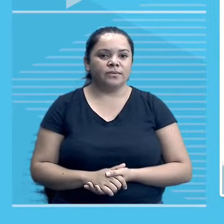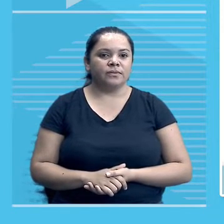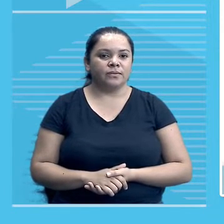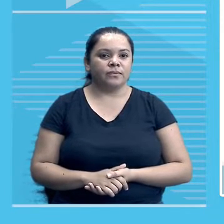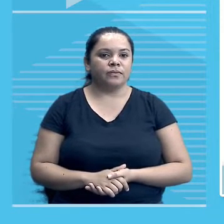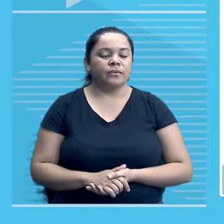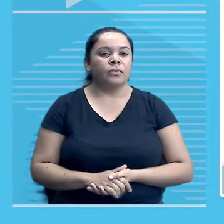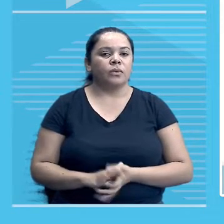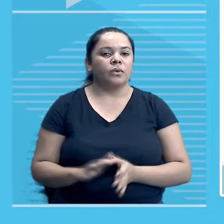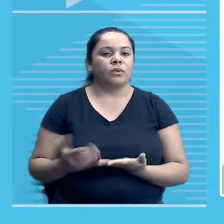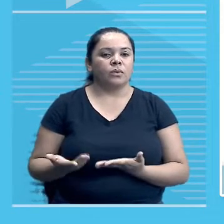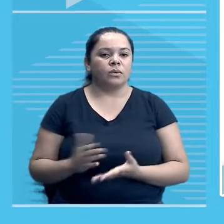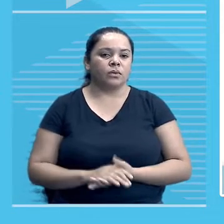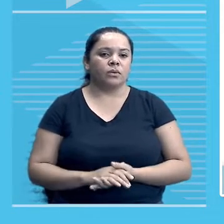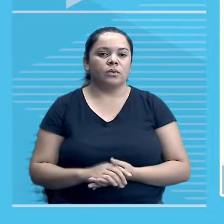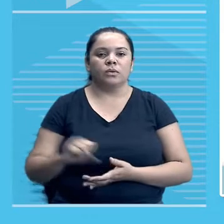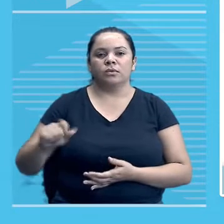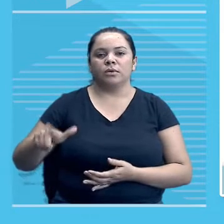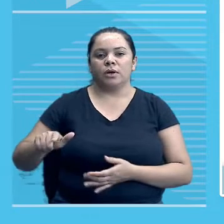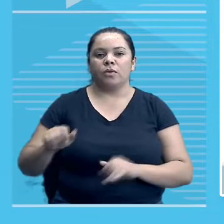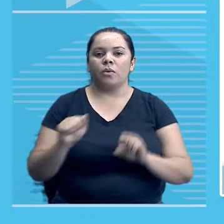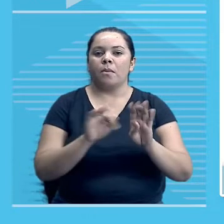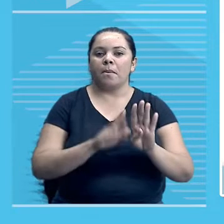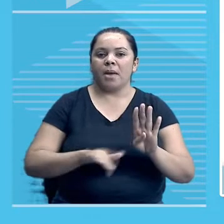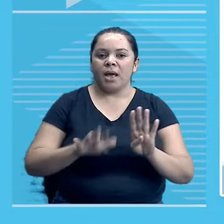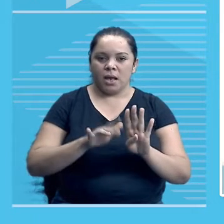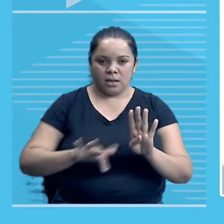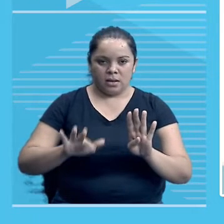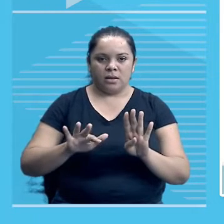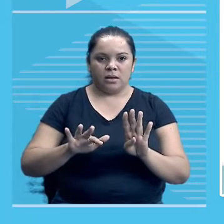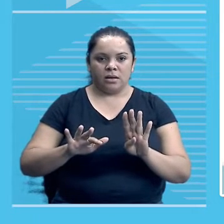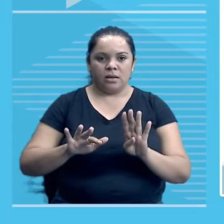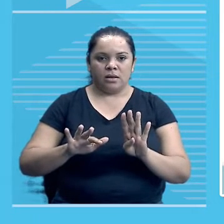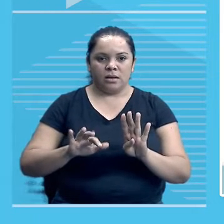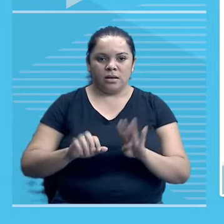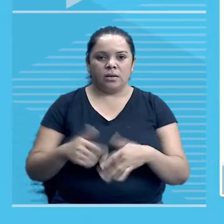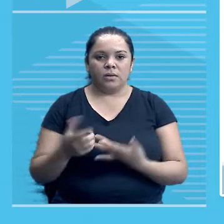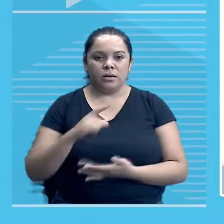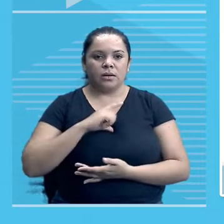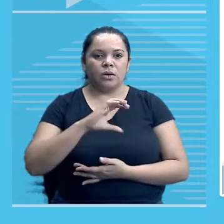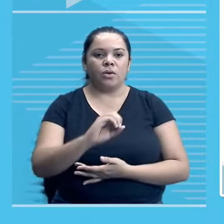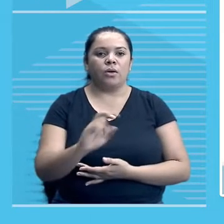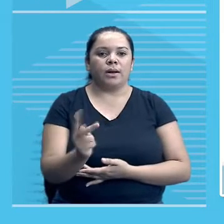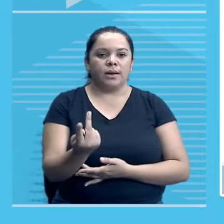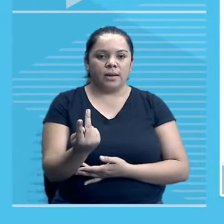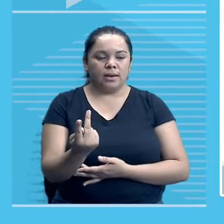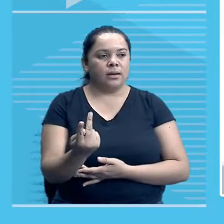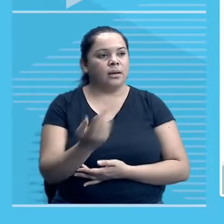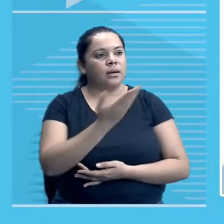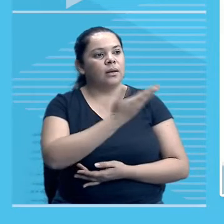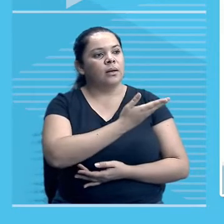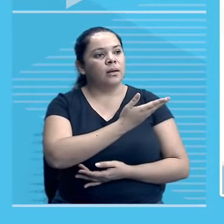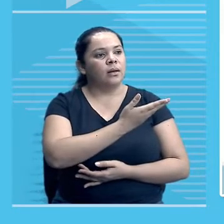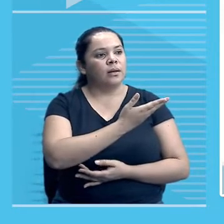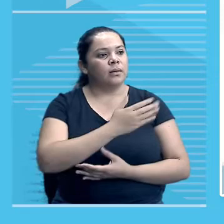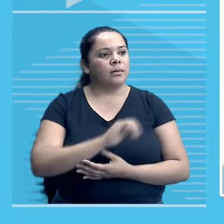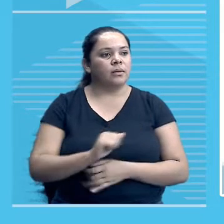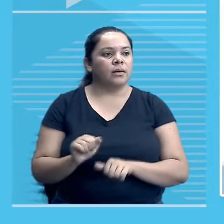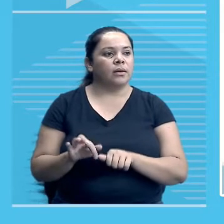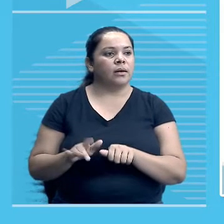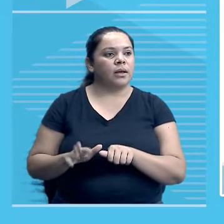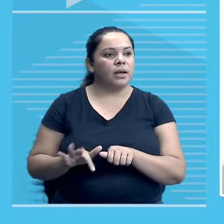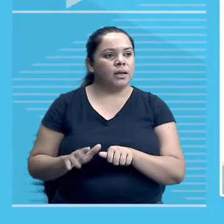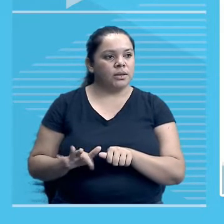Quando é que um sal é básico? É quando tem hidroxila, tá ali, ó, cloreto básico de cálcio. Quando é que ele é um sal ácido? Quando